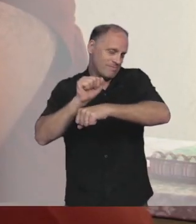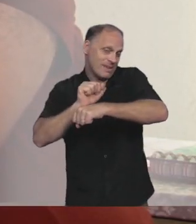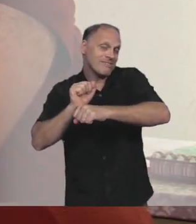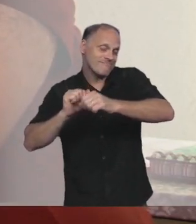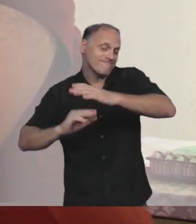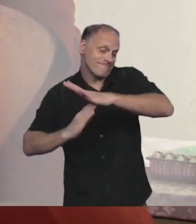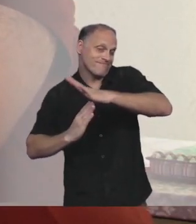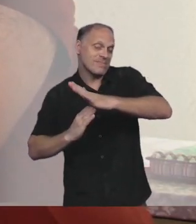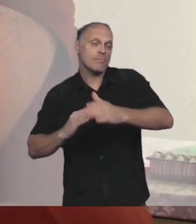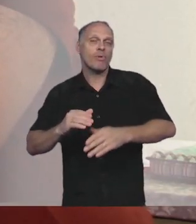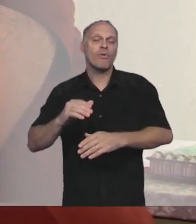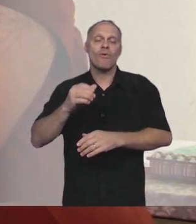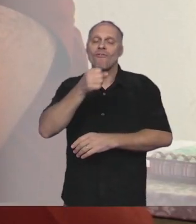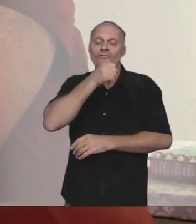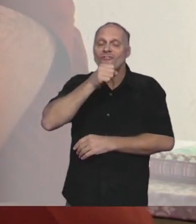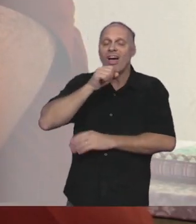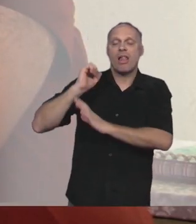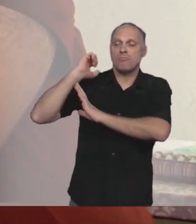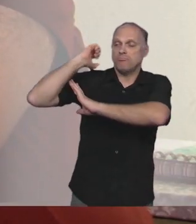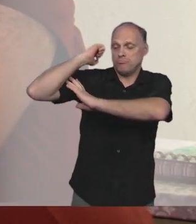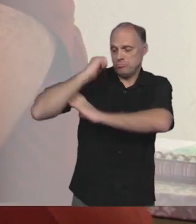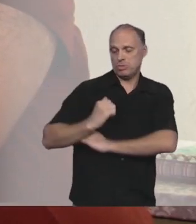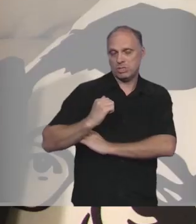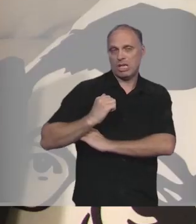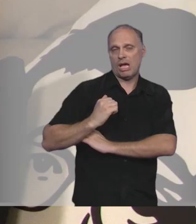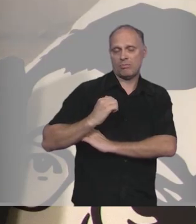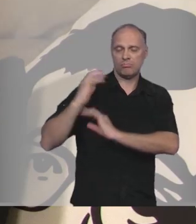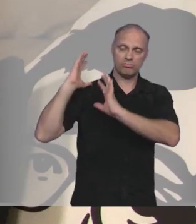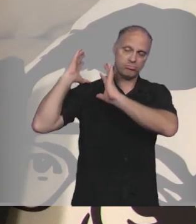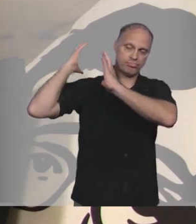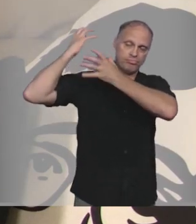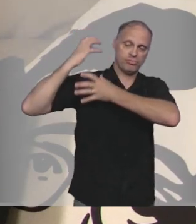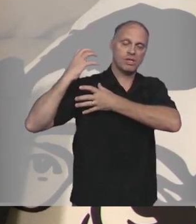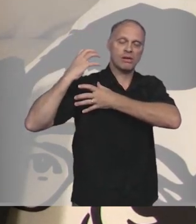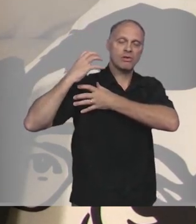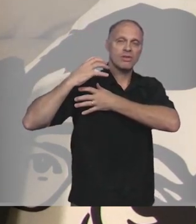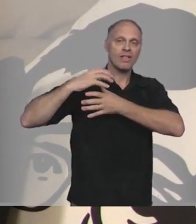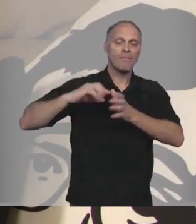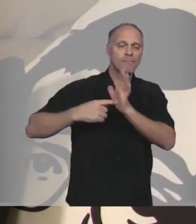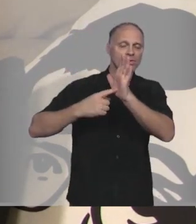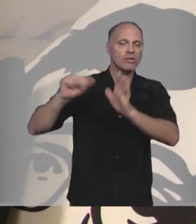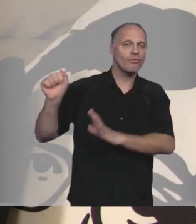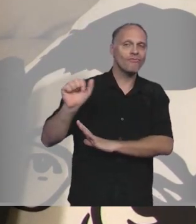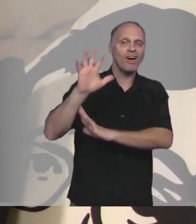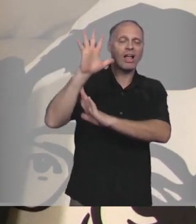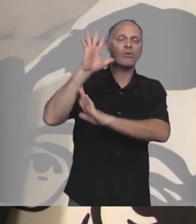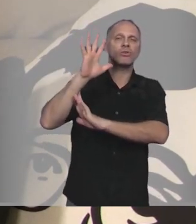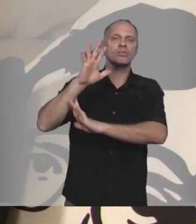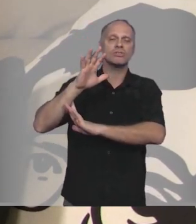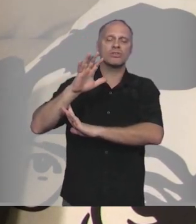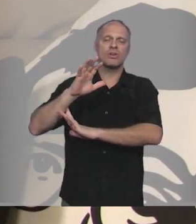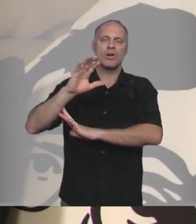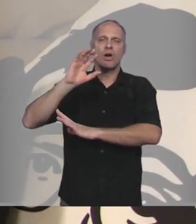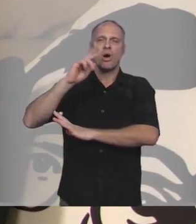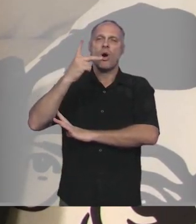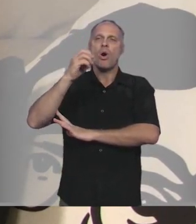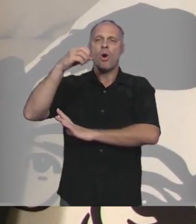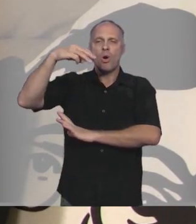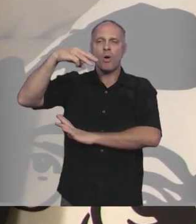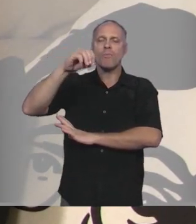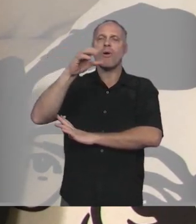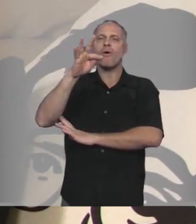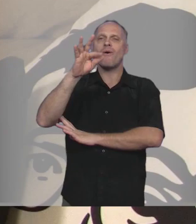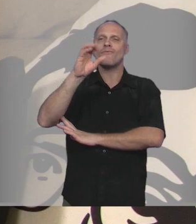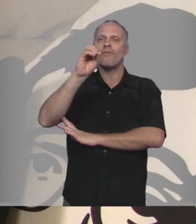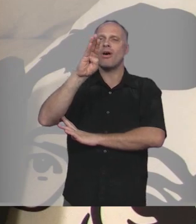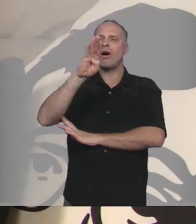reafirmando valores homofóbicos, ufanistas, machistas. Porque o Analista de Bagé, ele é tudo isso.